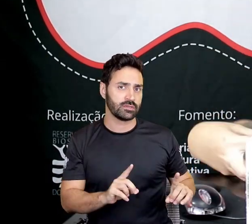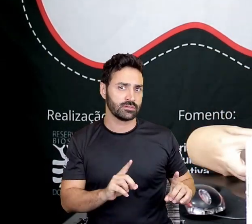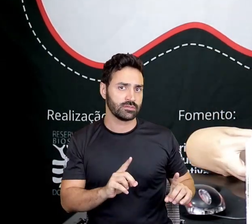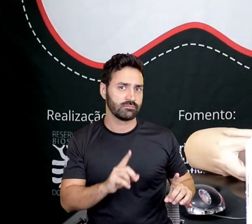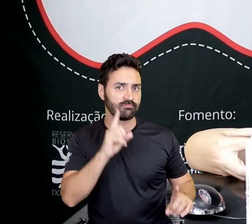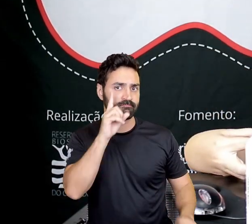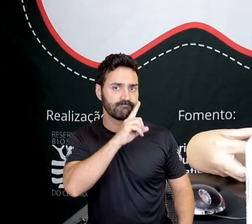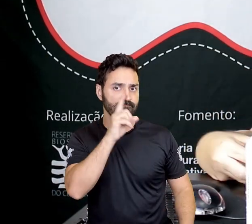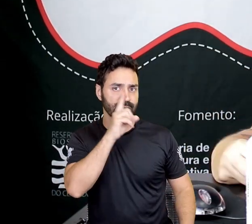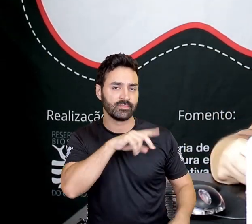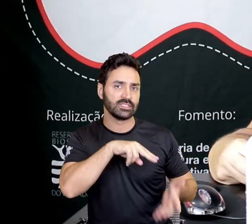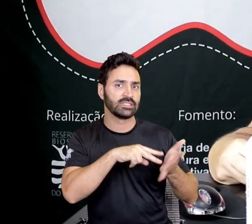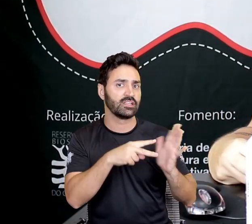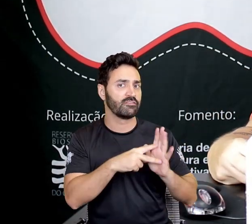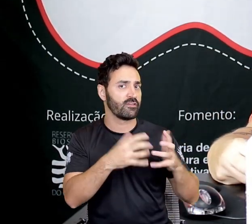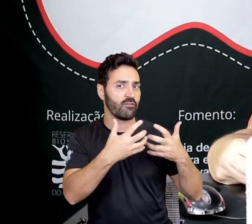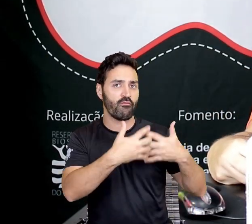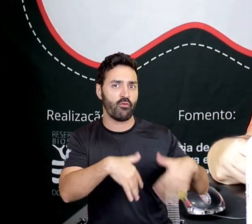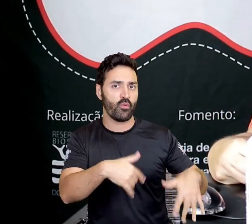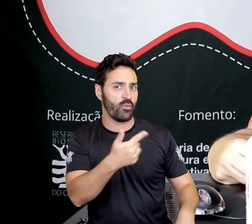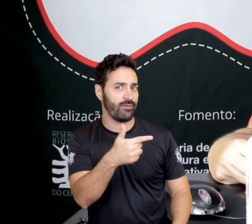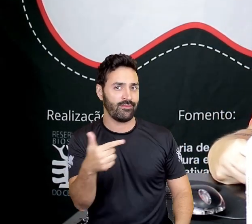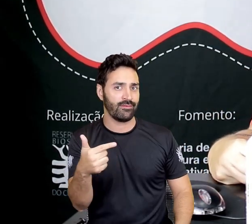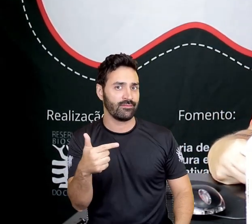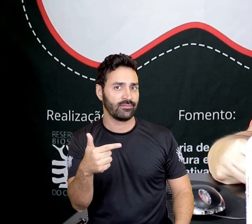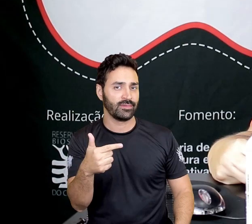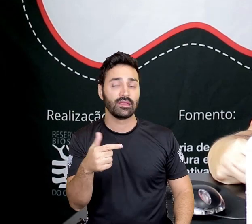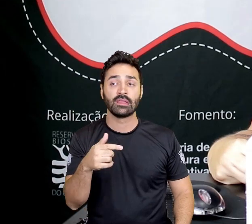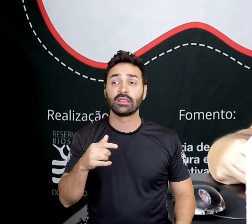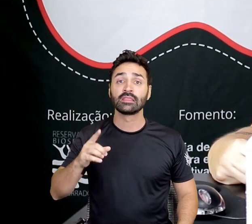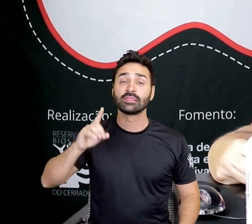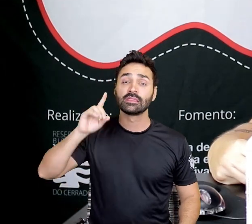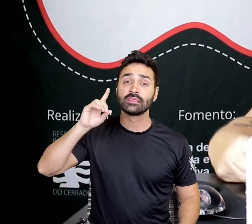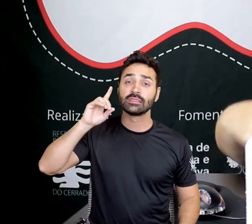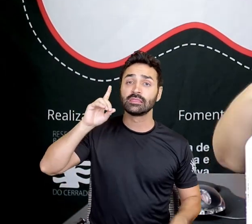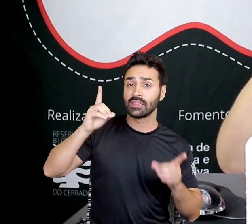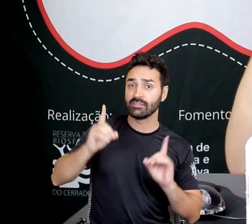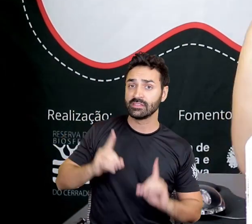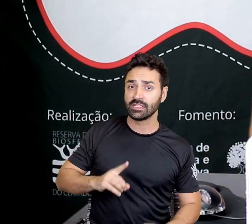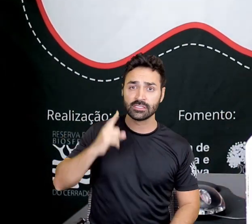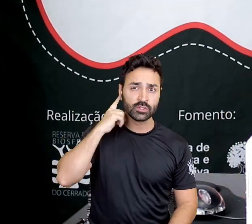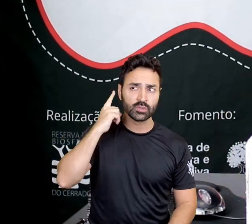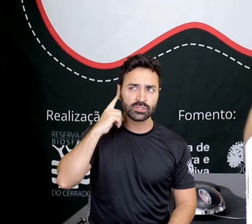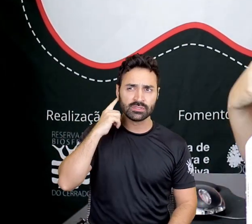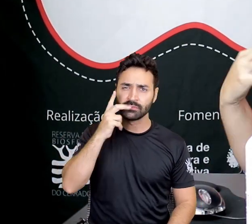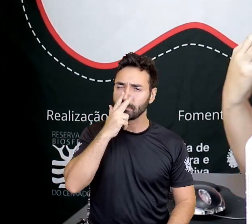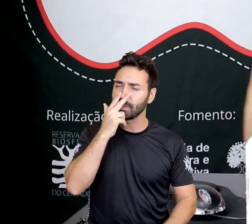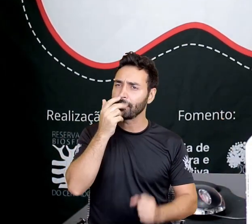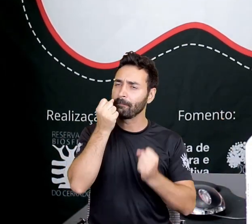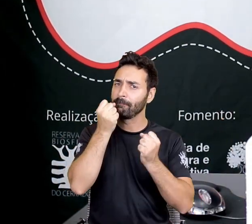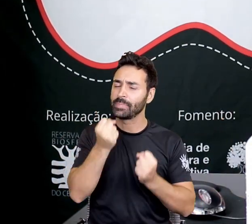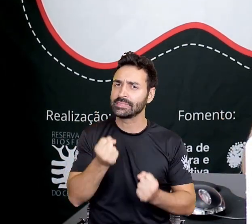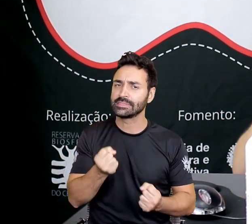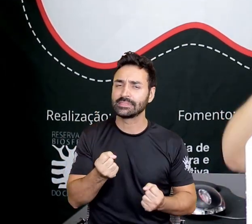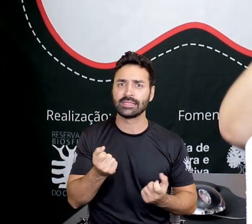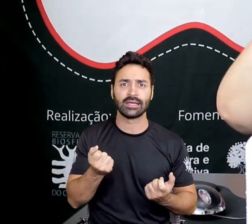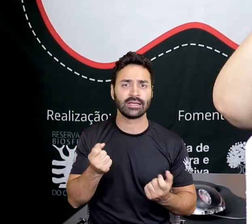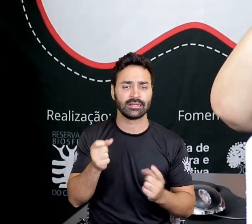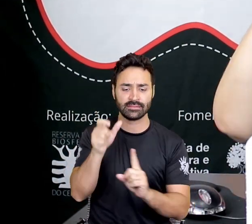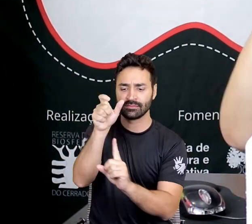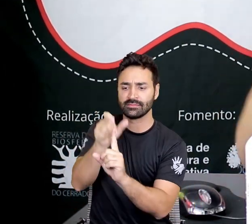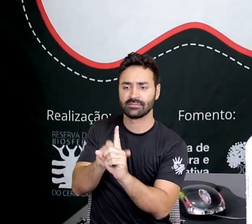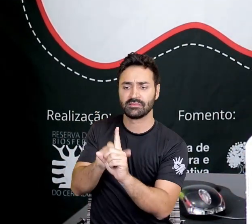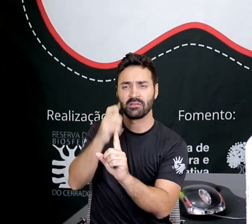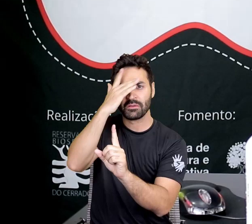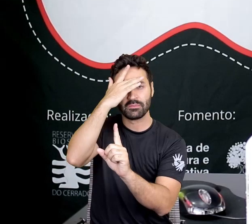não funciona. Então, se eu trago deficiente auditivo, eu trago aquela carga pesada de que a pessoa está pensando assim, poxa, é uma